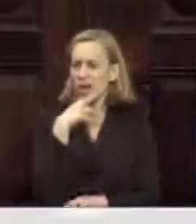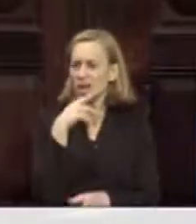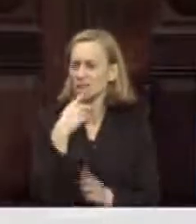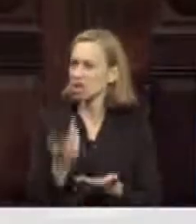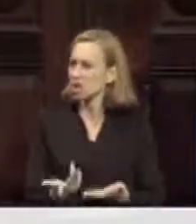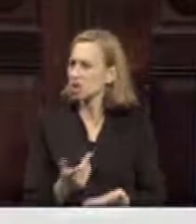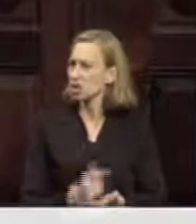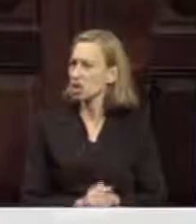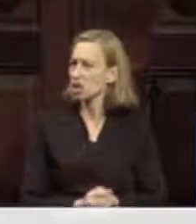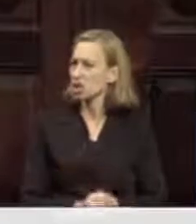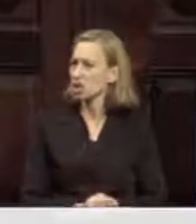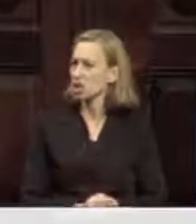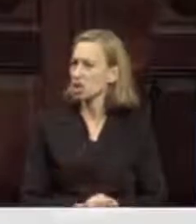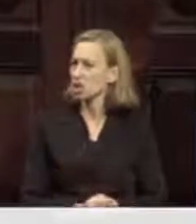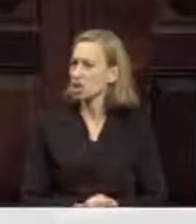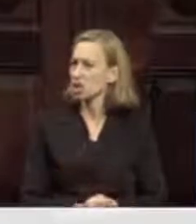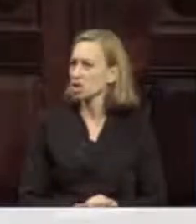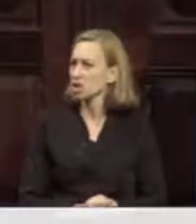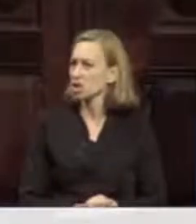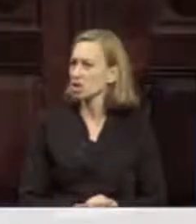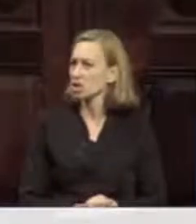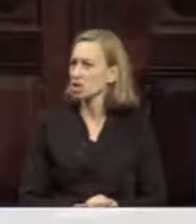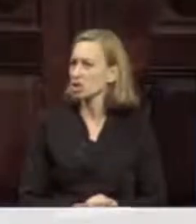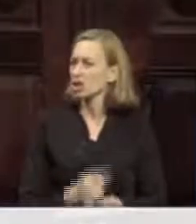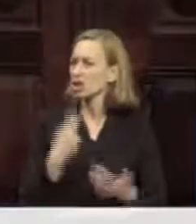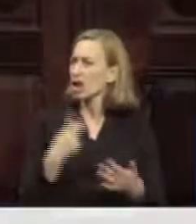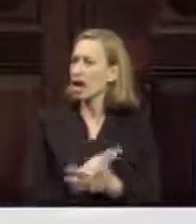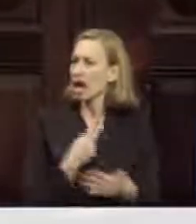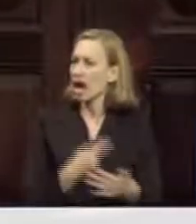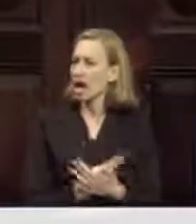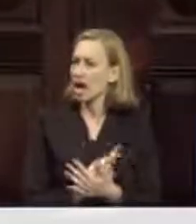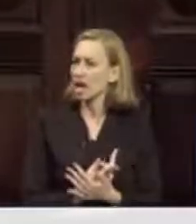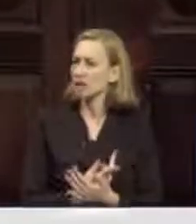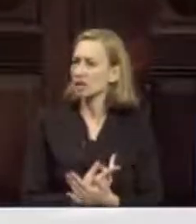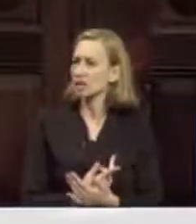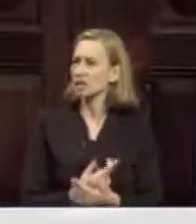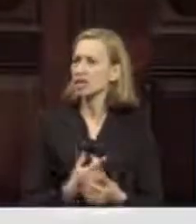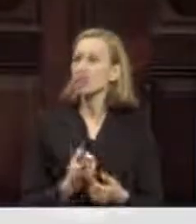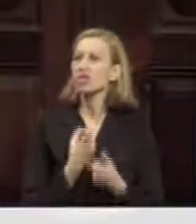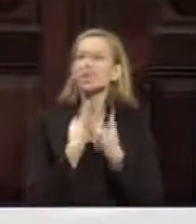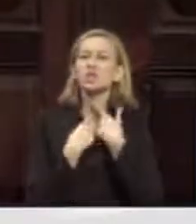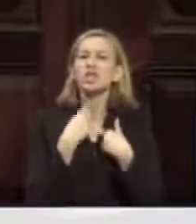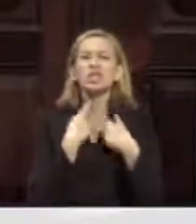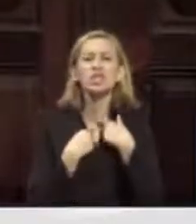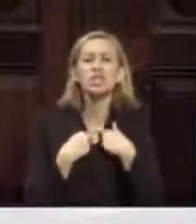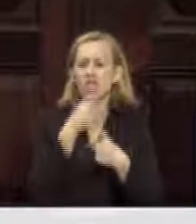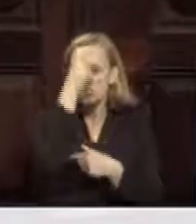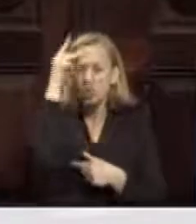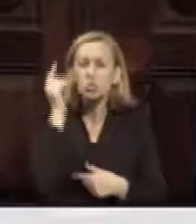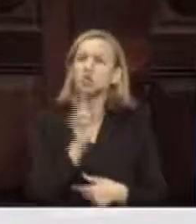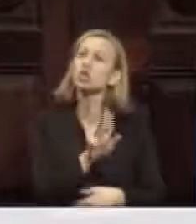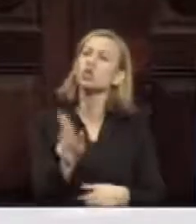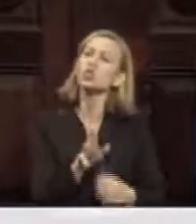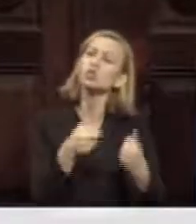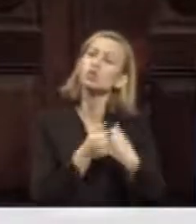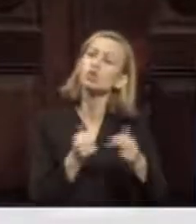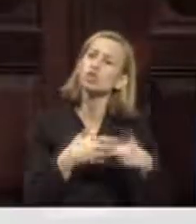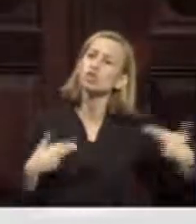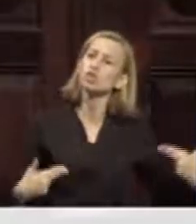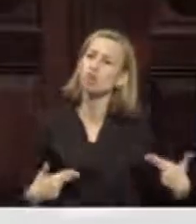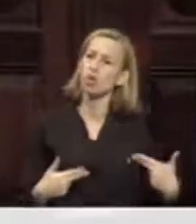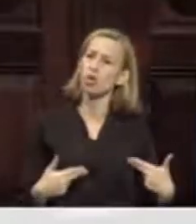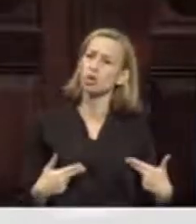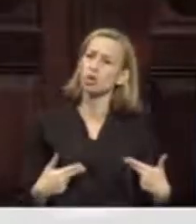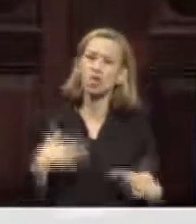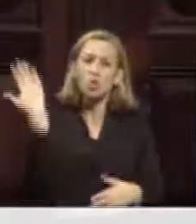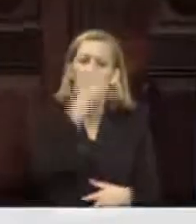não corresponde de forma alguma ao atendimento das expectativas de quem é usuário do sistema de transportes, e